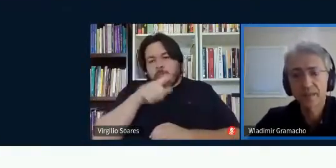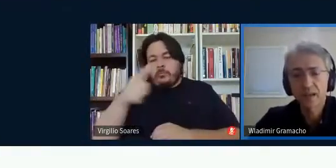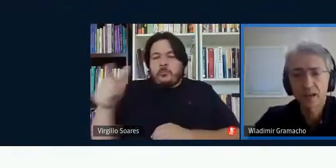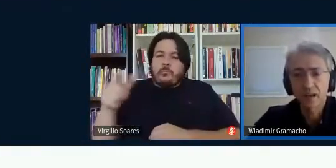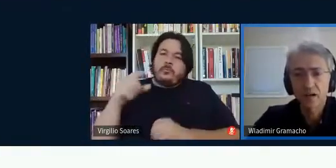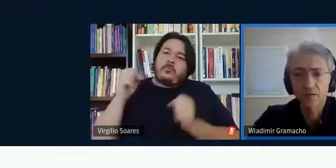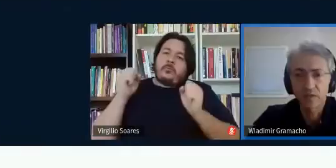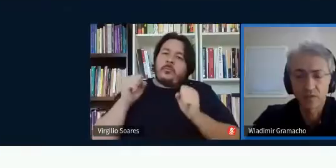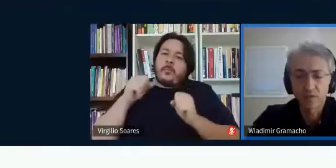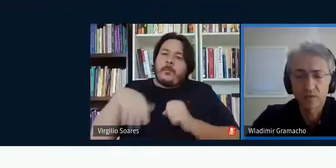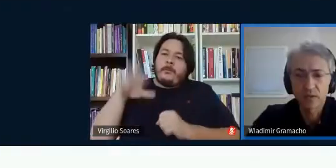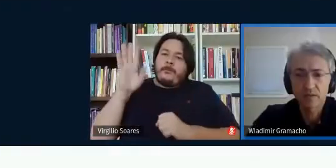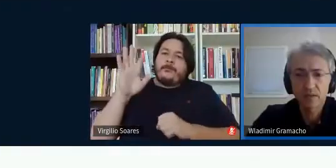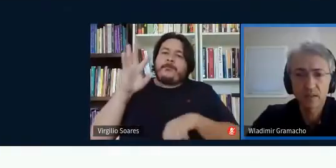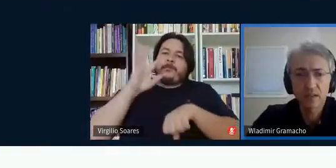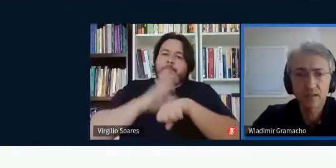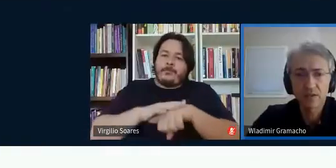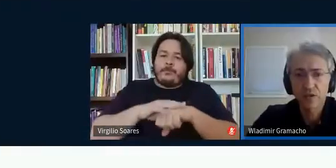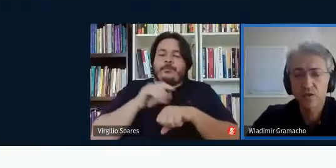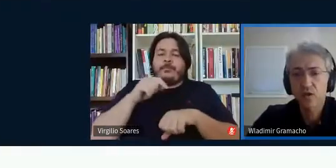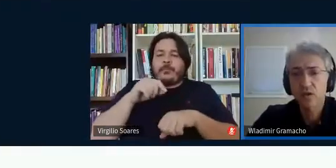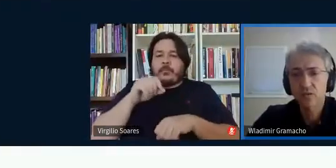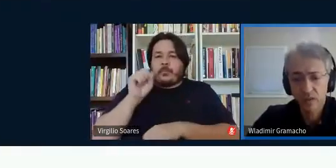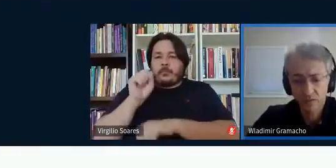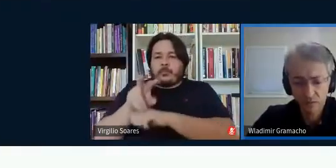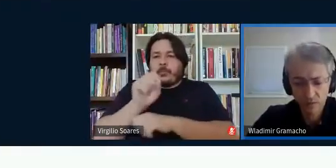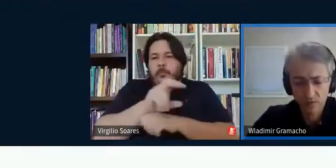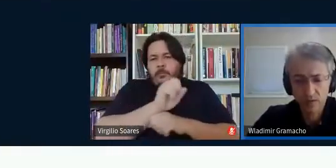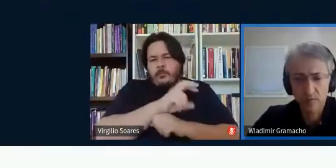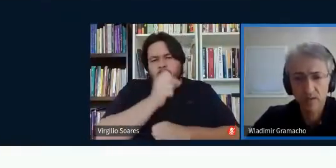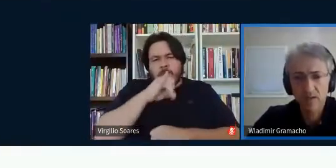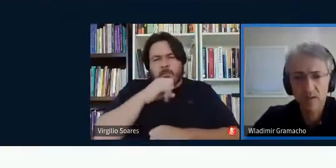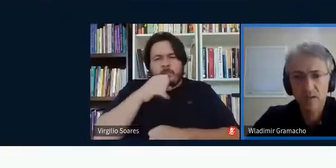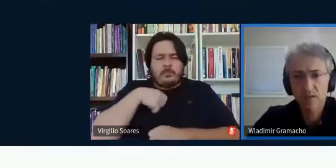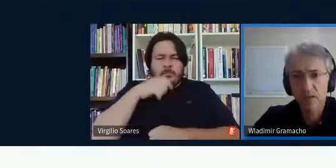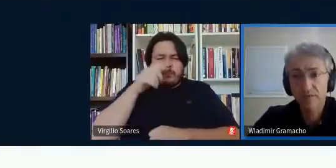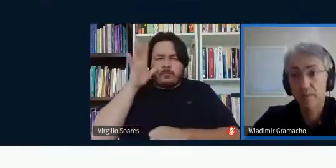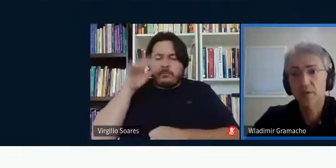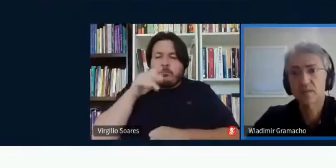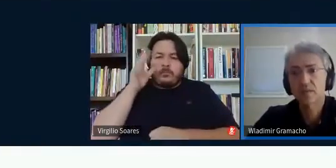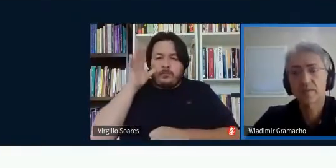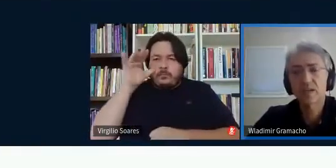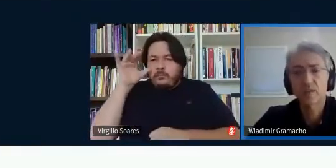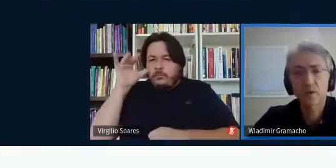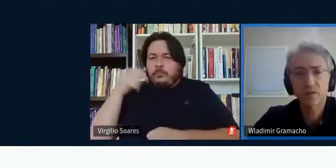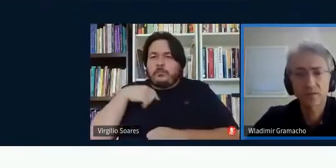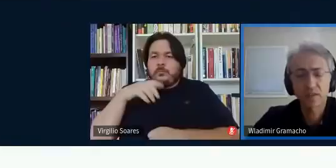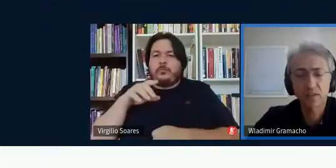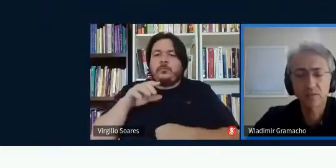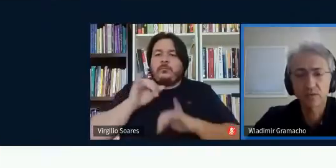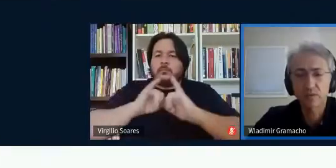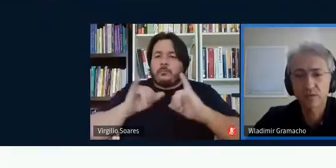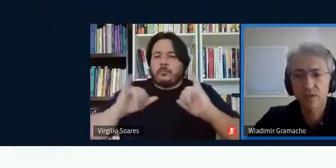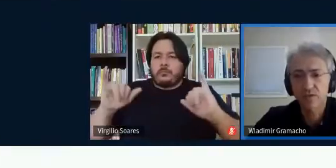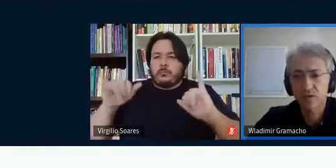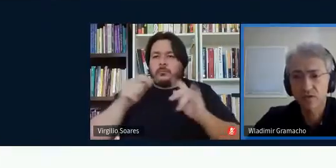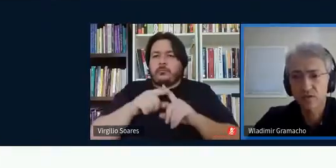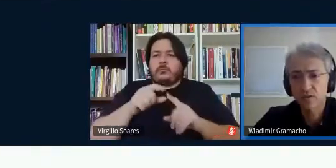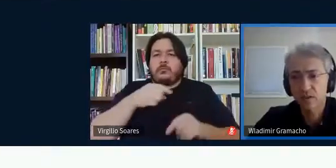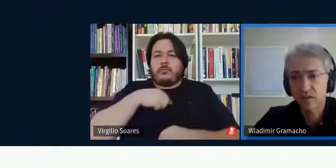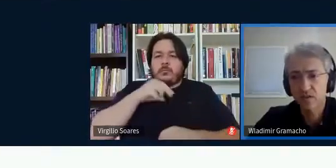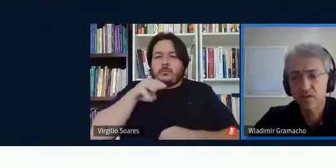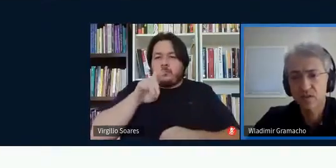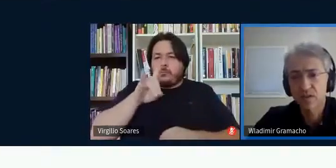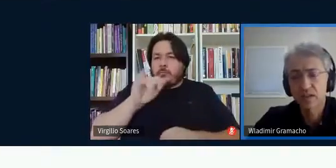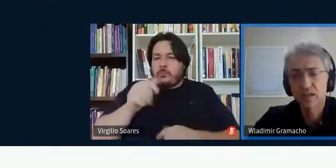adoecimento ao vírus, né? Se a gente olha os dados do Brasil e a famosa média móvel, né, dos últimos 7 dias, a